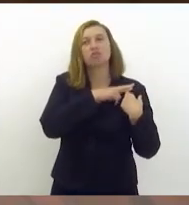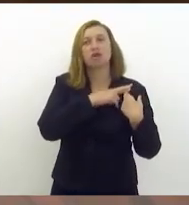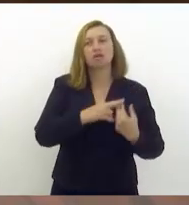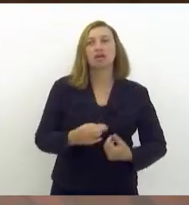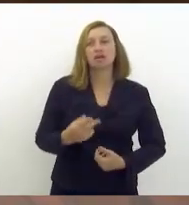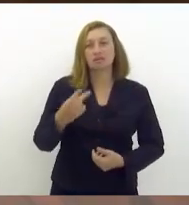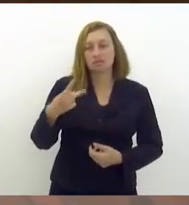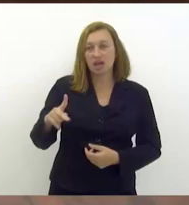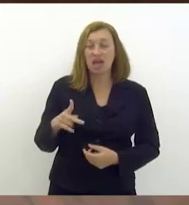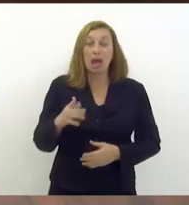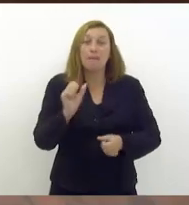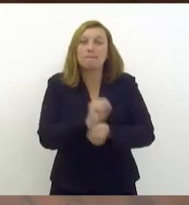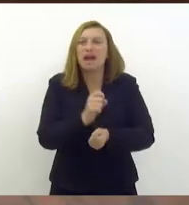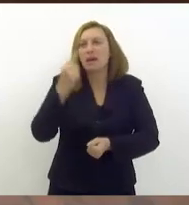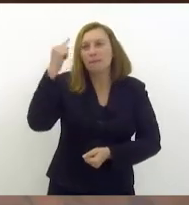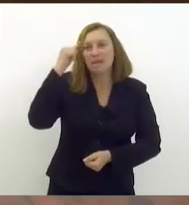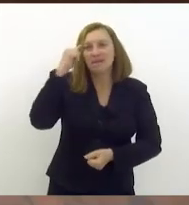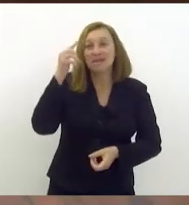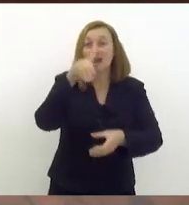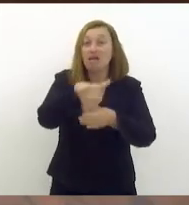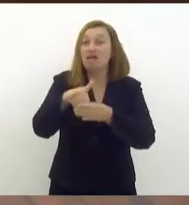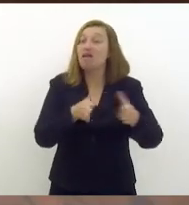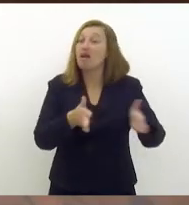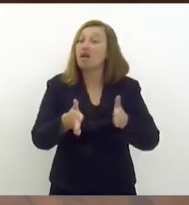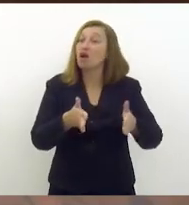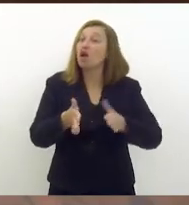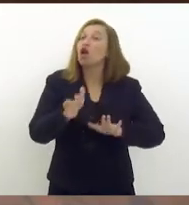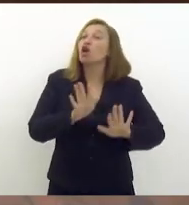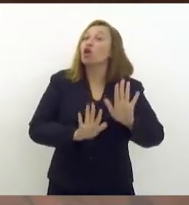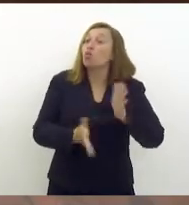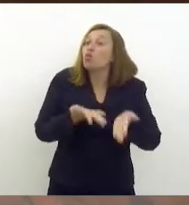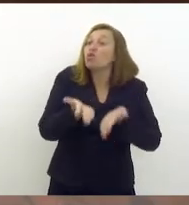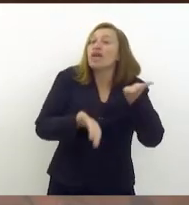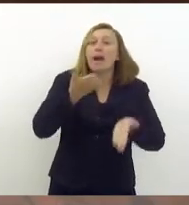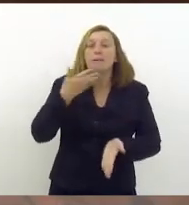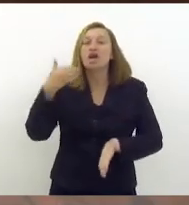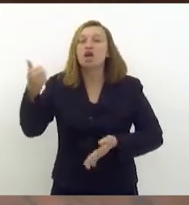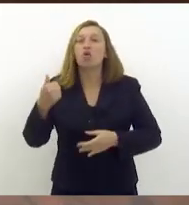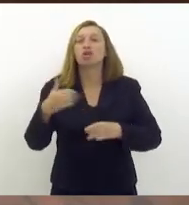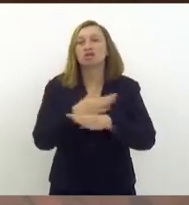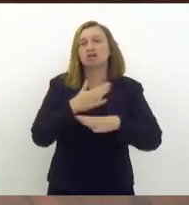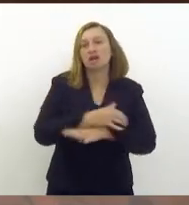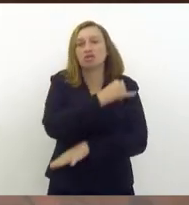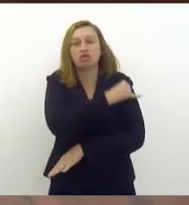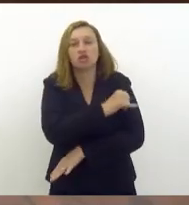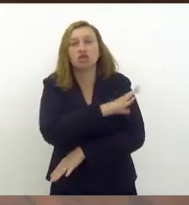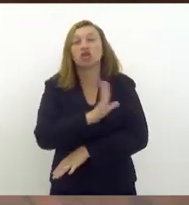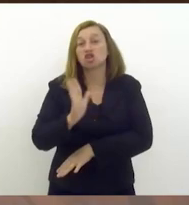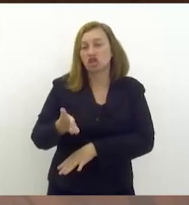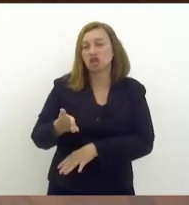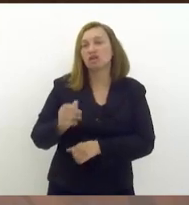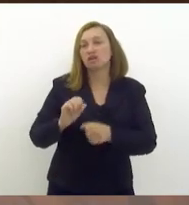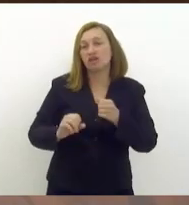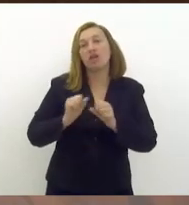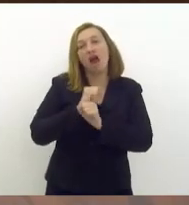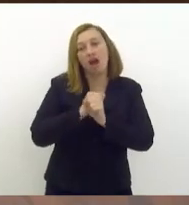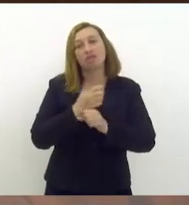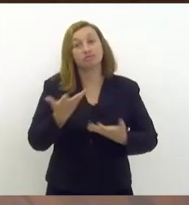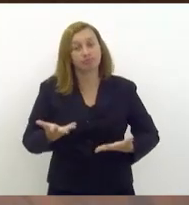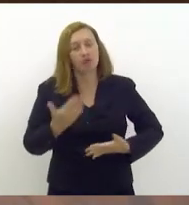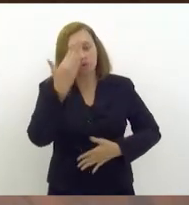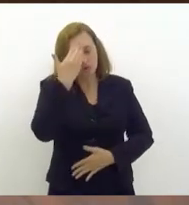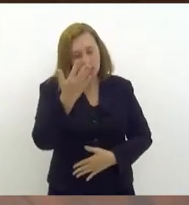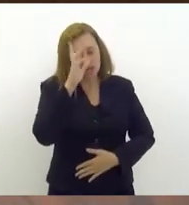e parar de pensar em eleição e cuidar do Rio de Janeiro porque isso já deveria ter sido feito há muito tempo